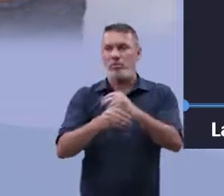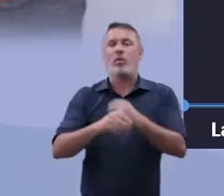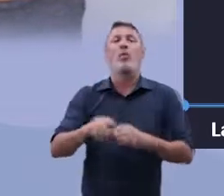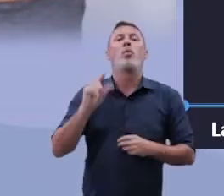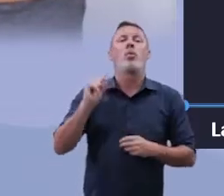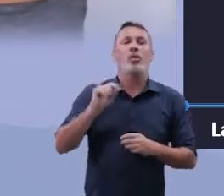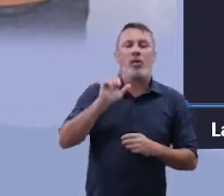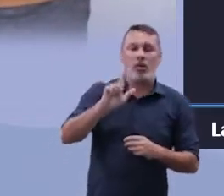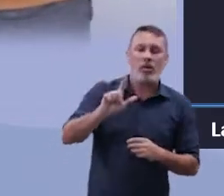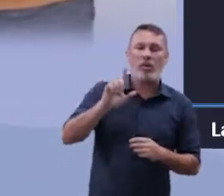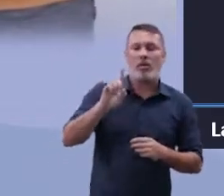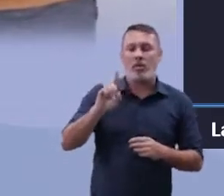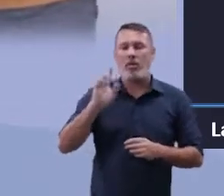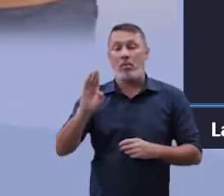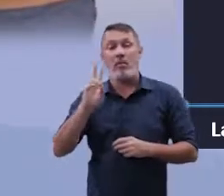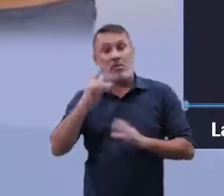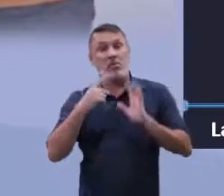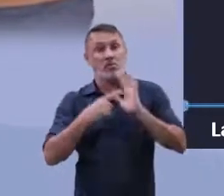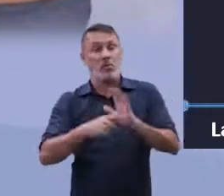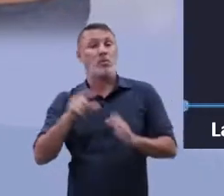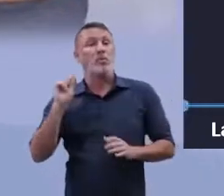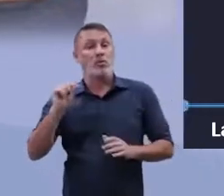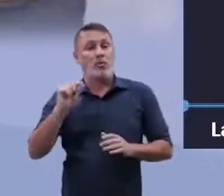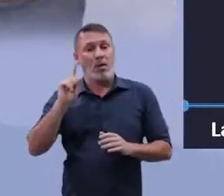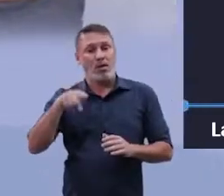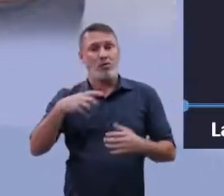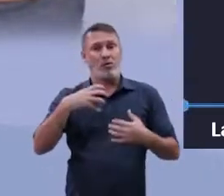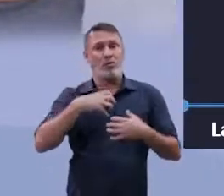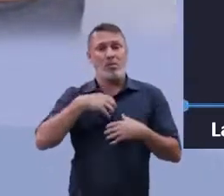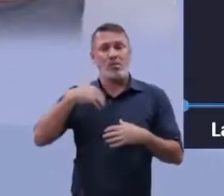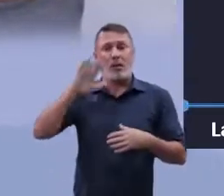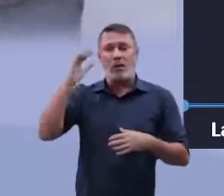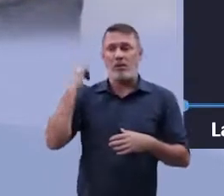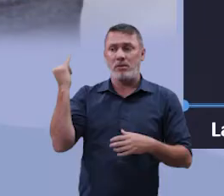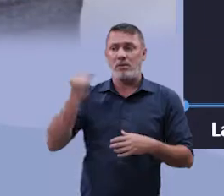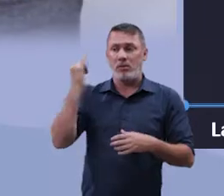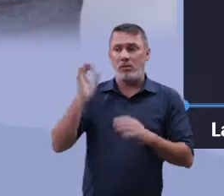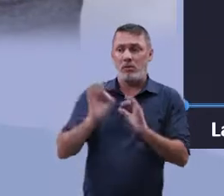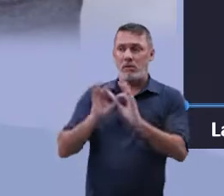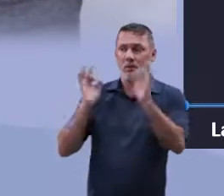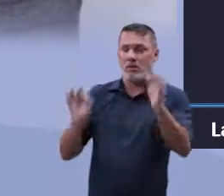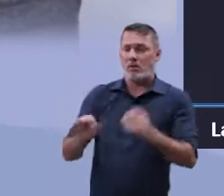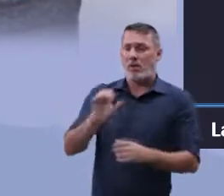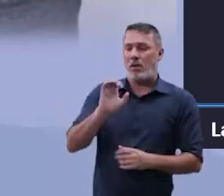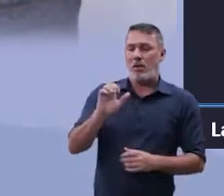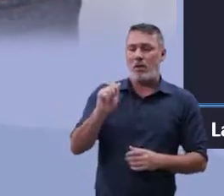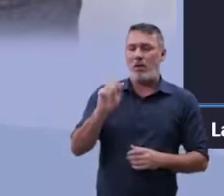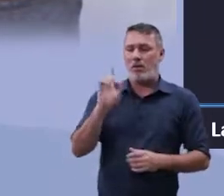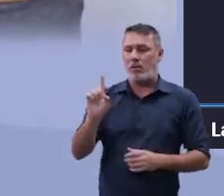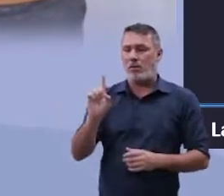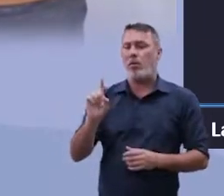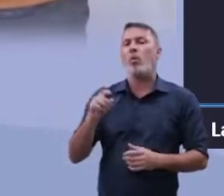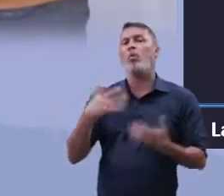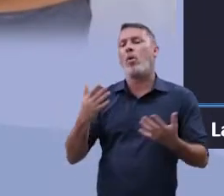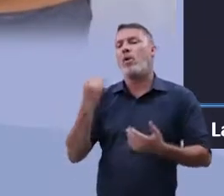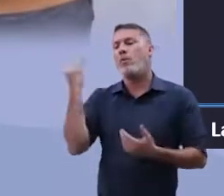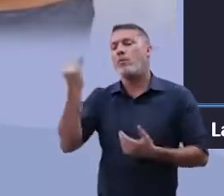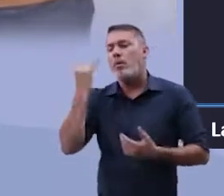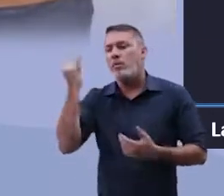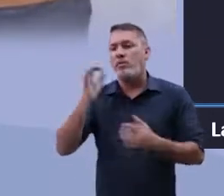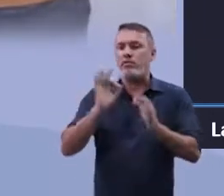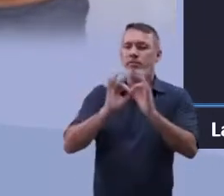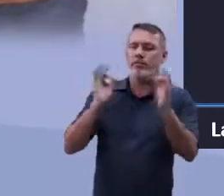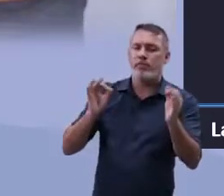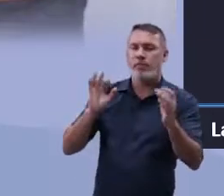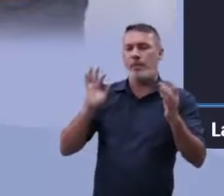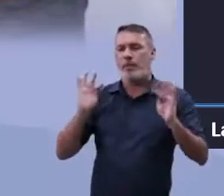vai mostrar qual é a importância da educação à distância. Qual é a importância da educação à distância, da forma